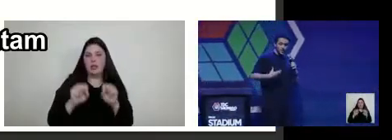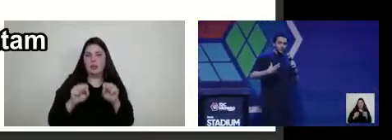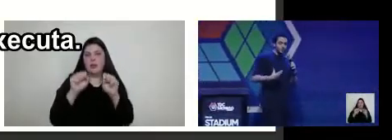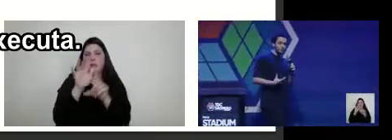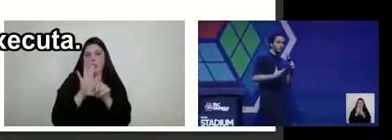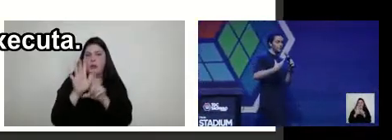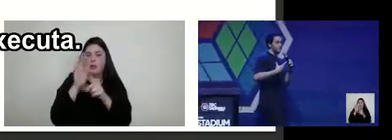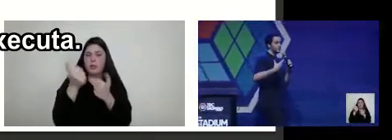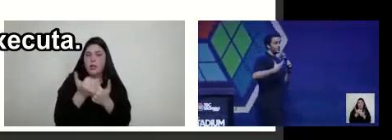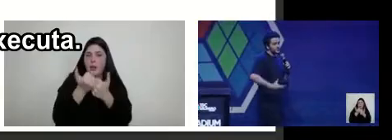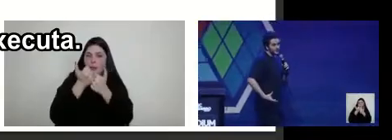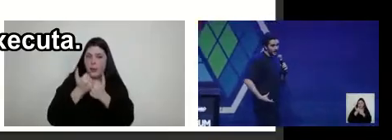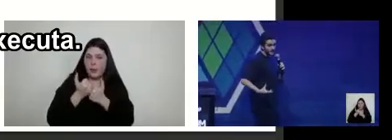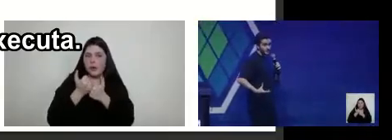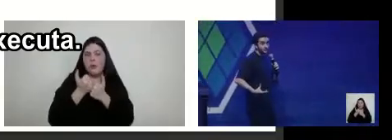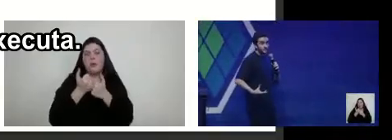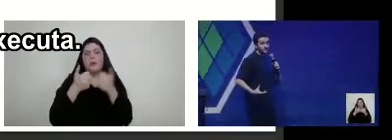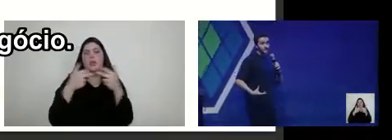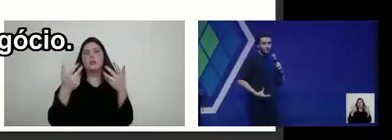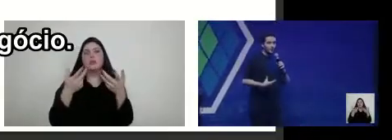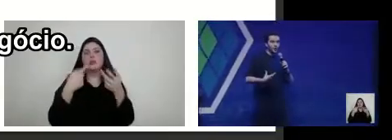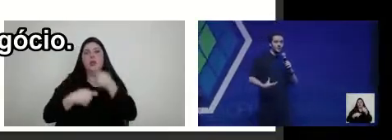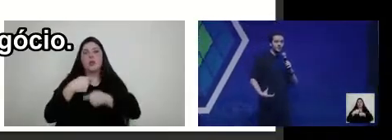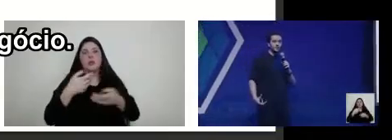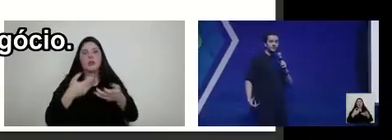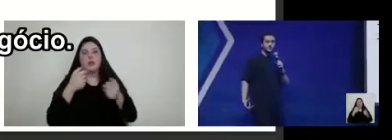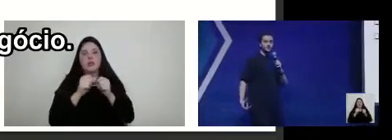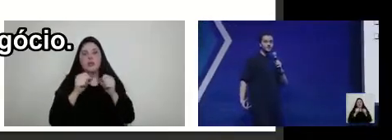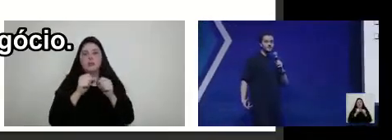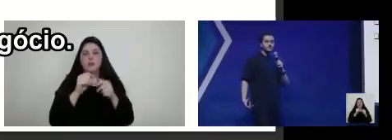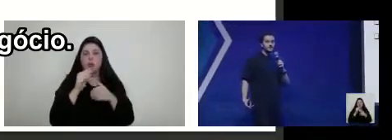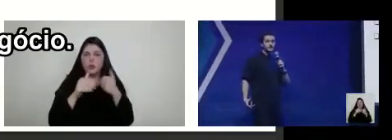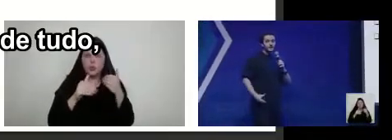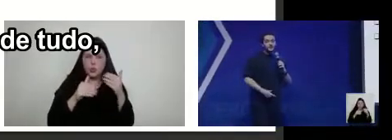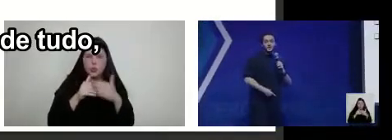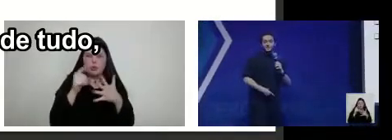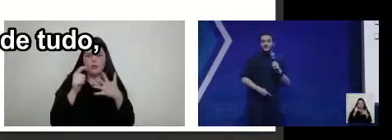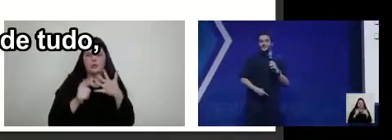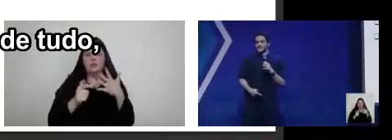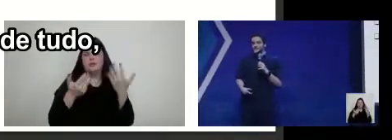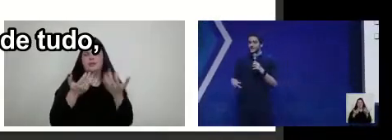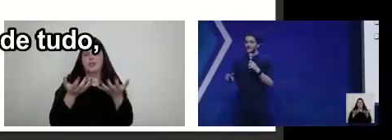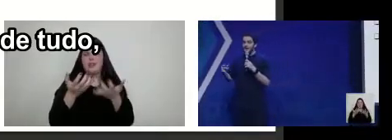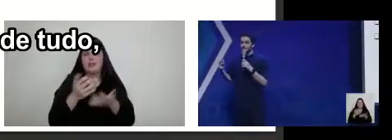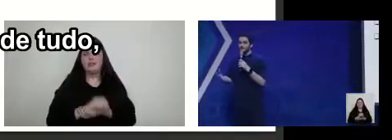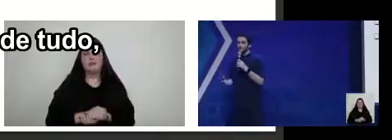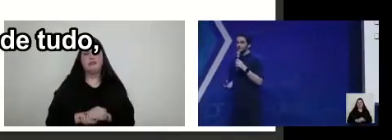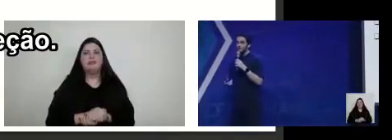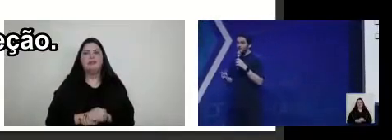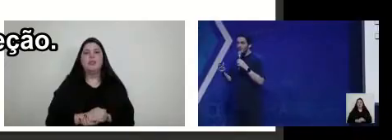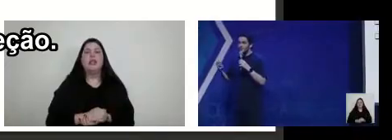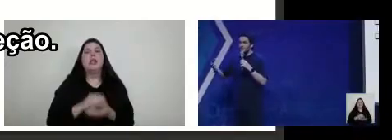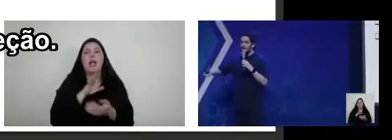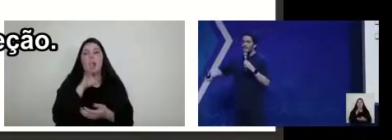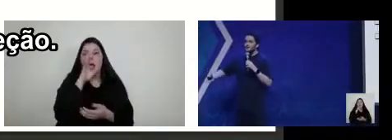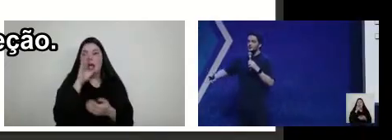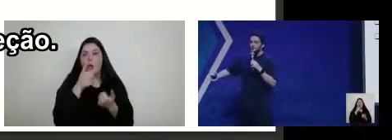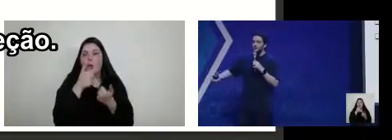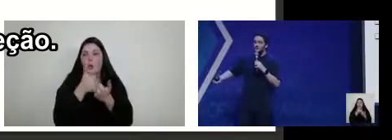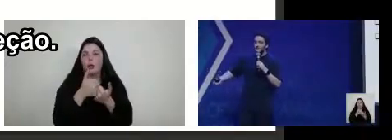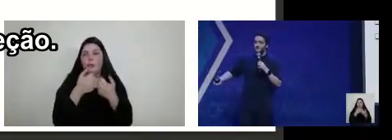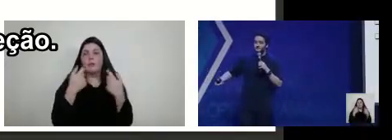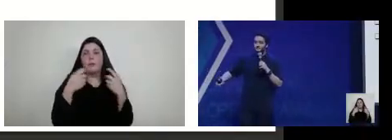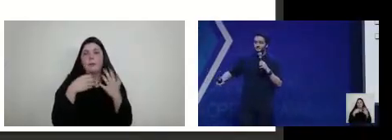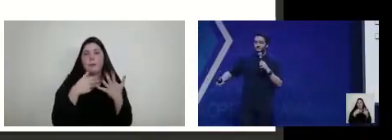sustentam tudo que o nosso negócio executa, tudo que roda no nosso negócio. Então, a gente precisa, acima de tudo, priorizar esse